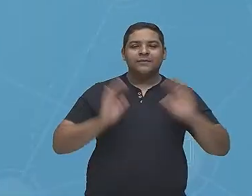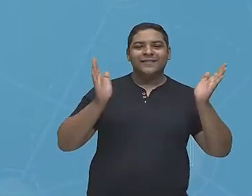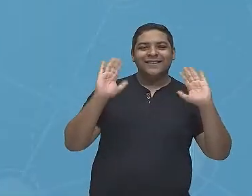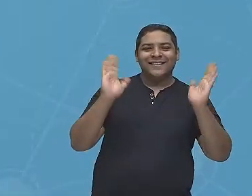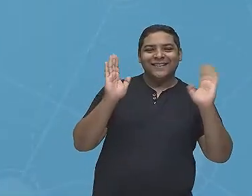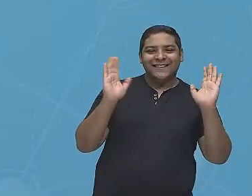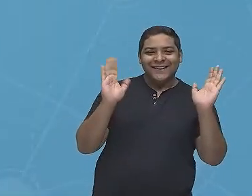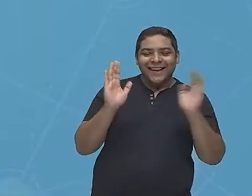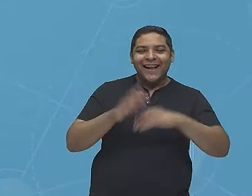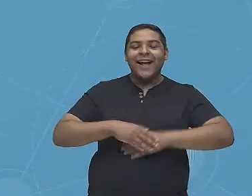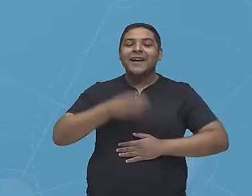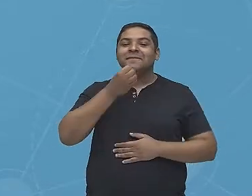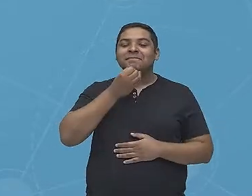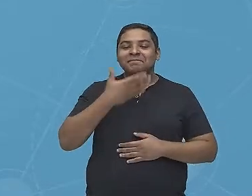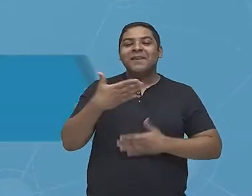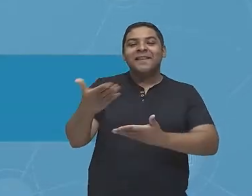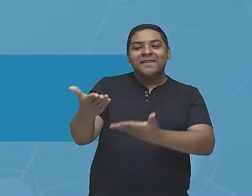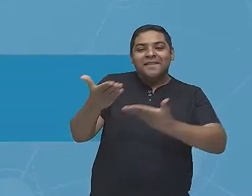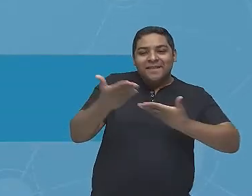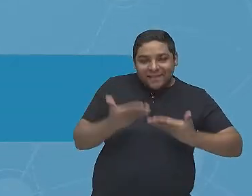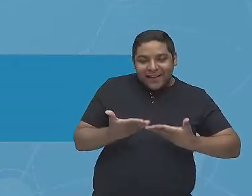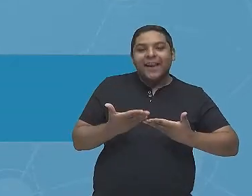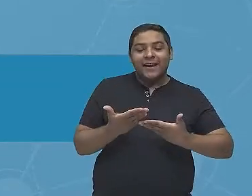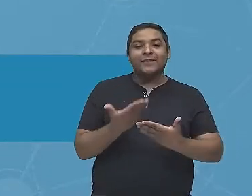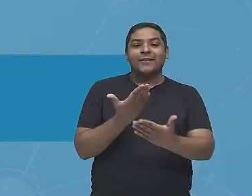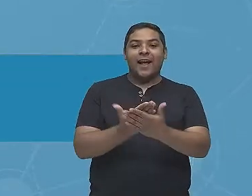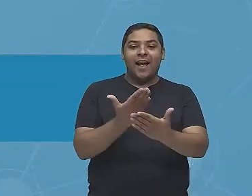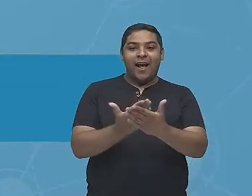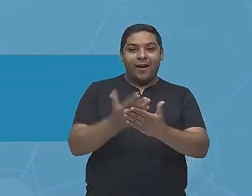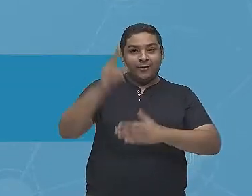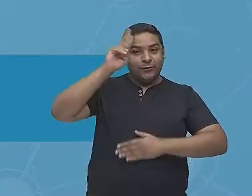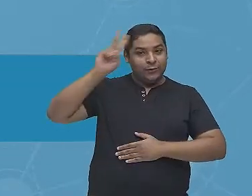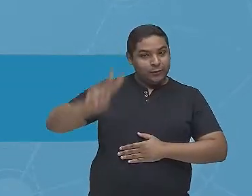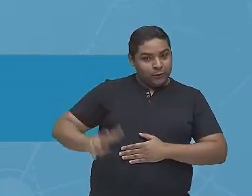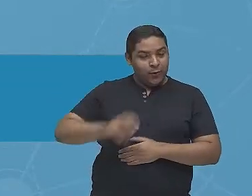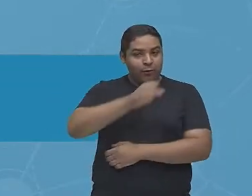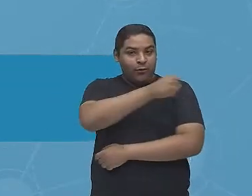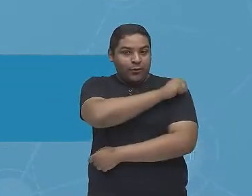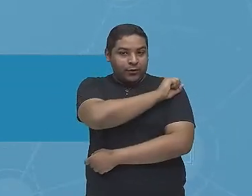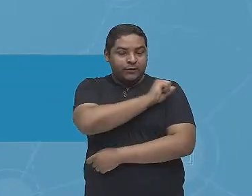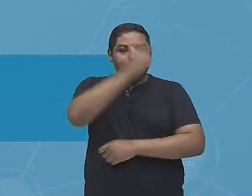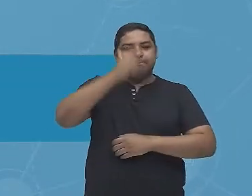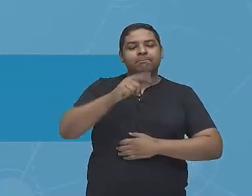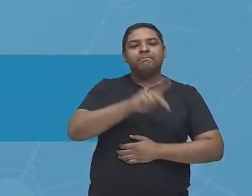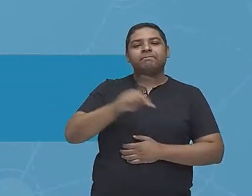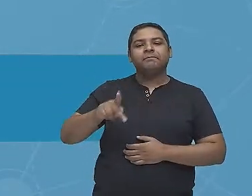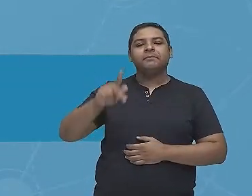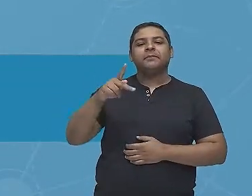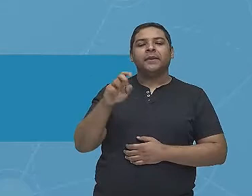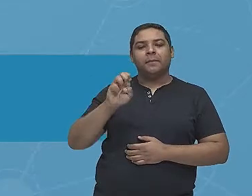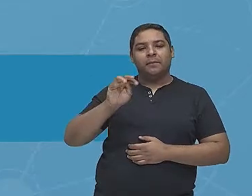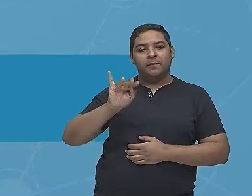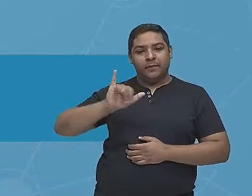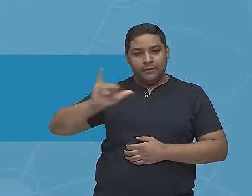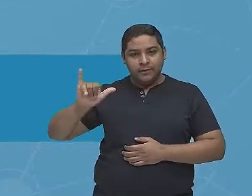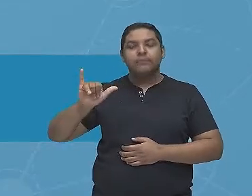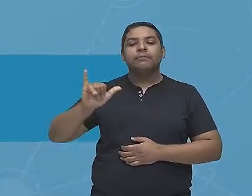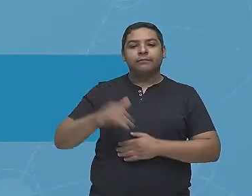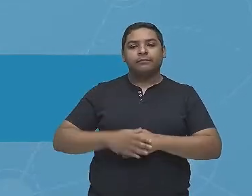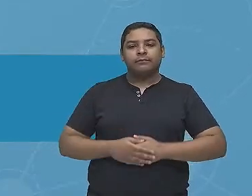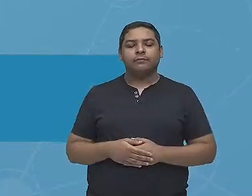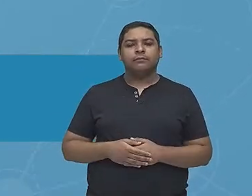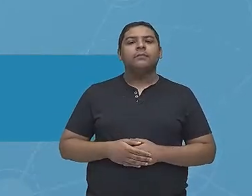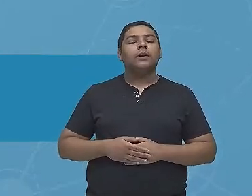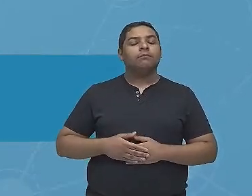minha gente linda! Bem-vindos a mais uma aula de História do nosso 8º ano. Sou a professora Pet Ribeiro e nós vamos estar com vocês hoje trazendo uma